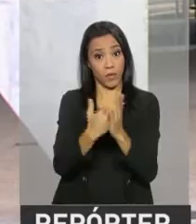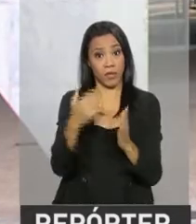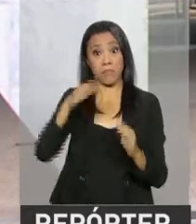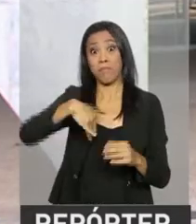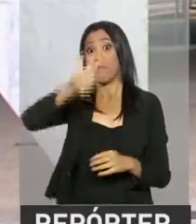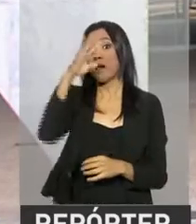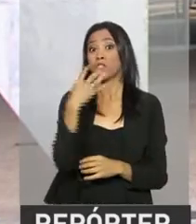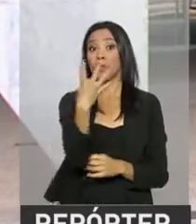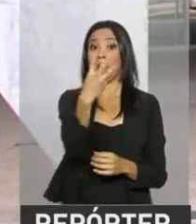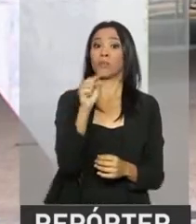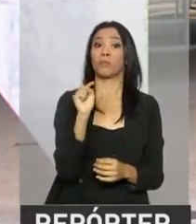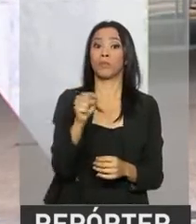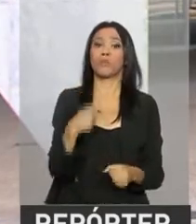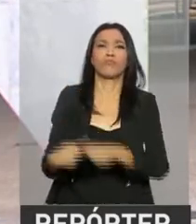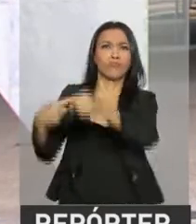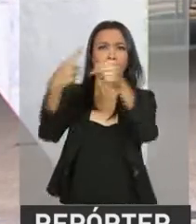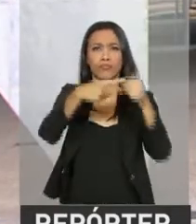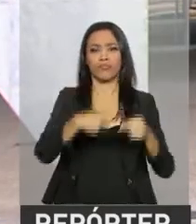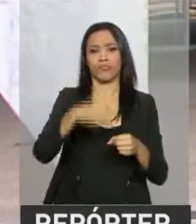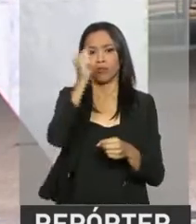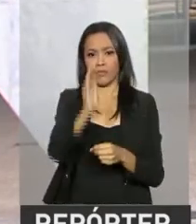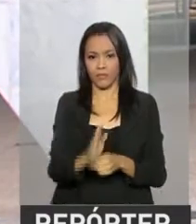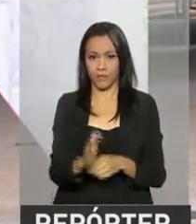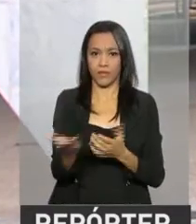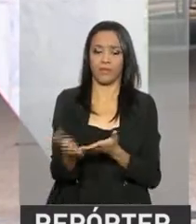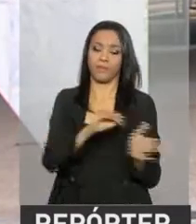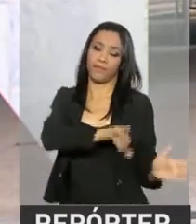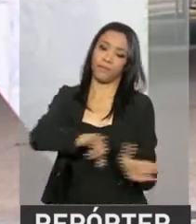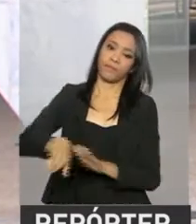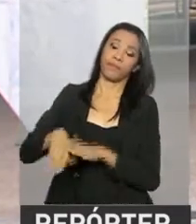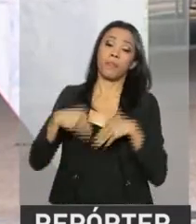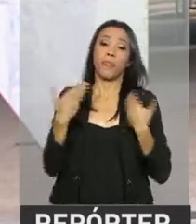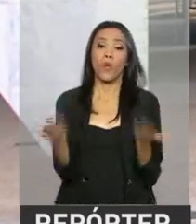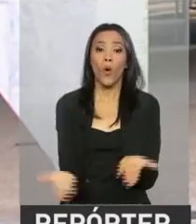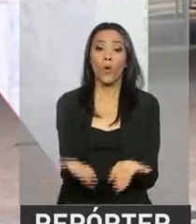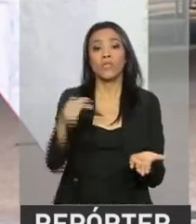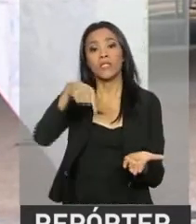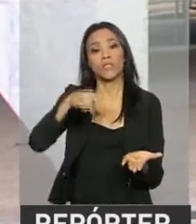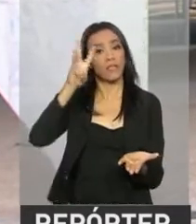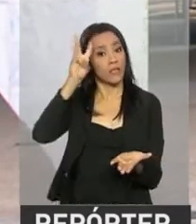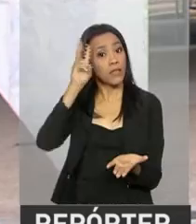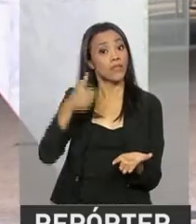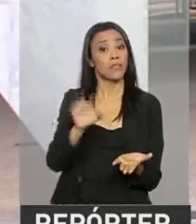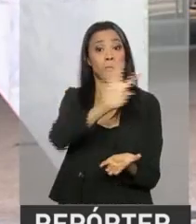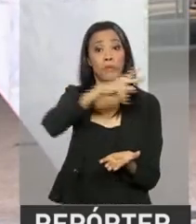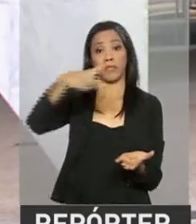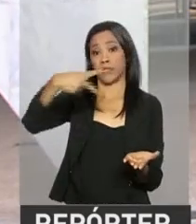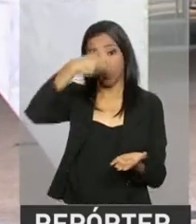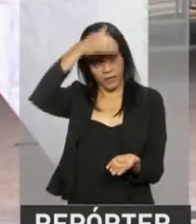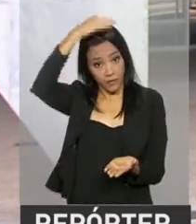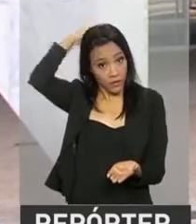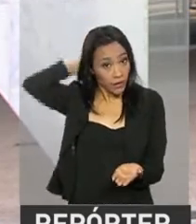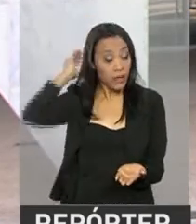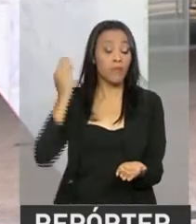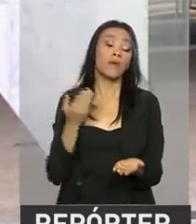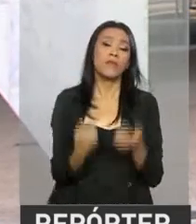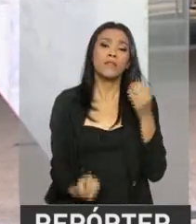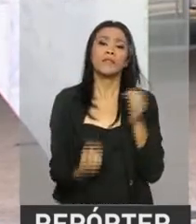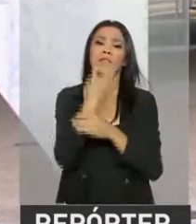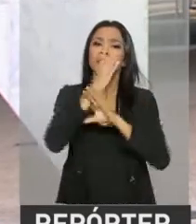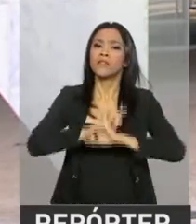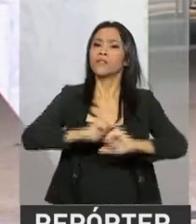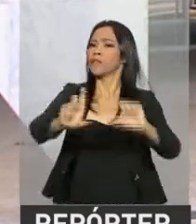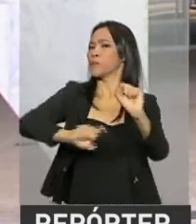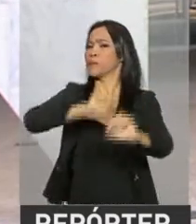mil municípios do país. Bom, Renata, hoje, já nesta terça-feira, o presidente Michel Temer, ele lança o programa